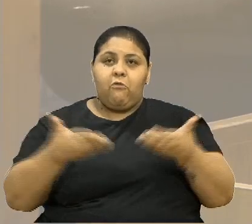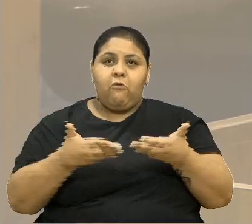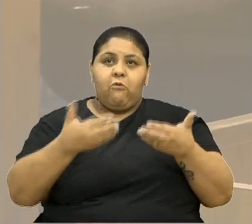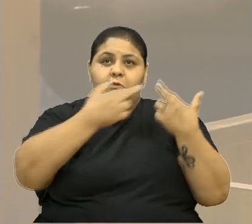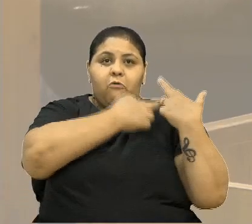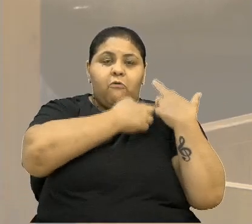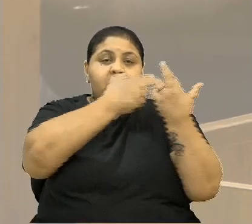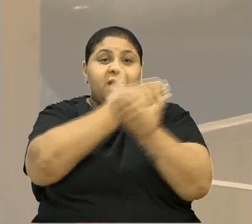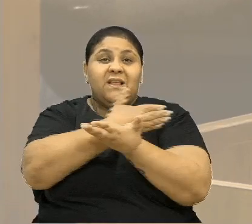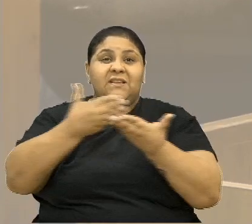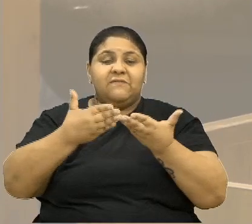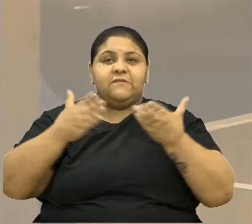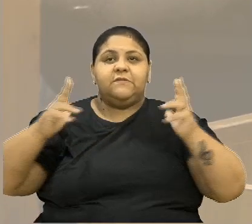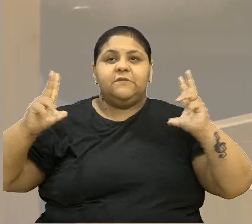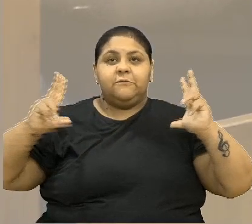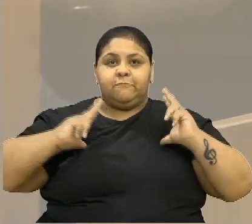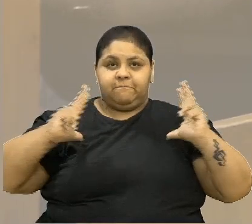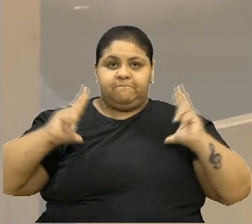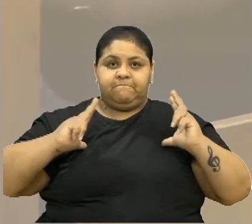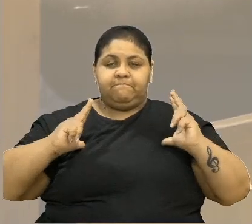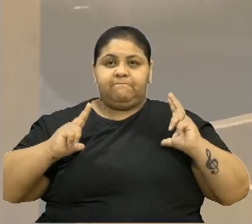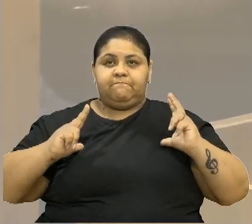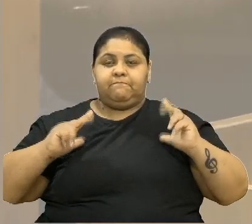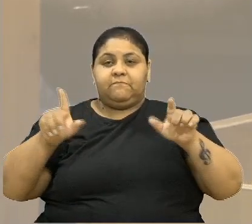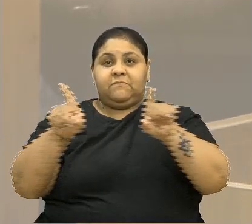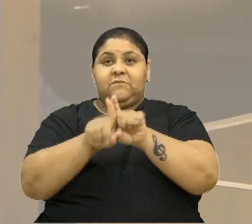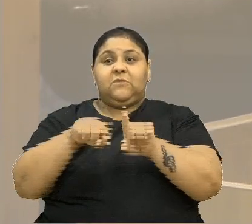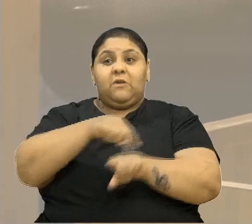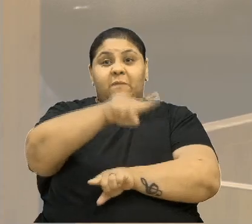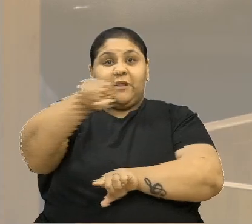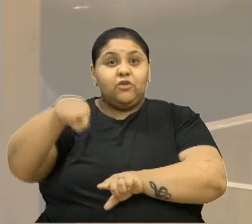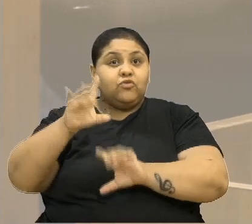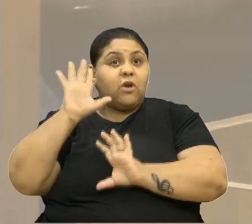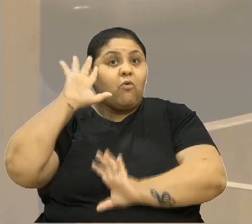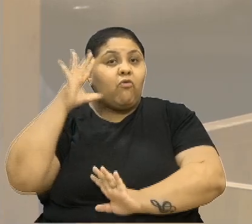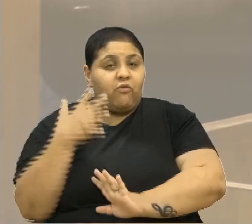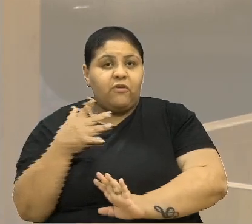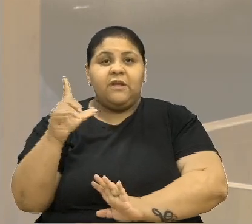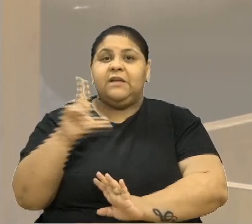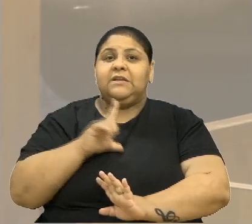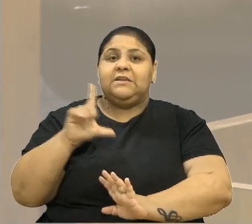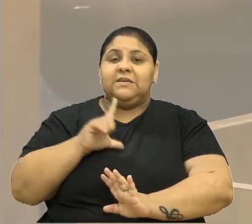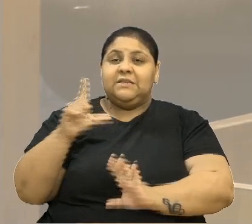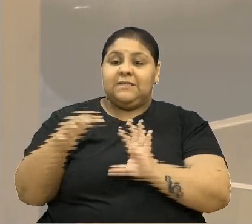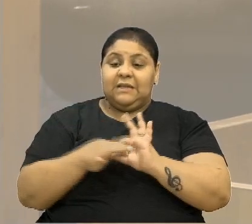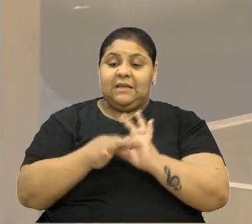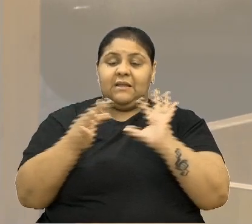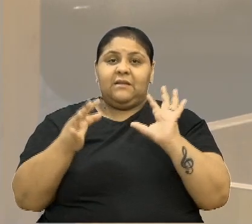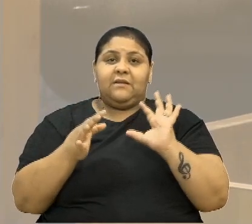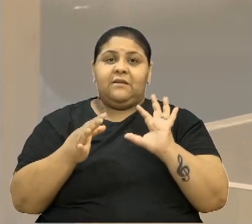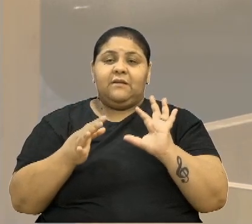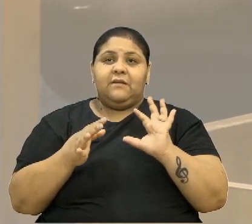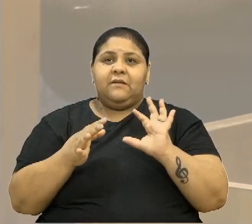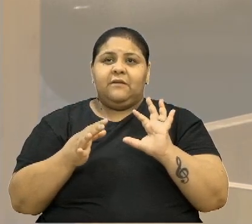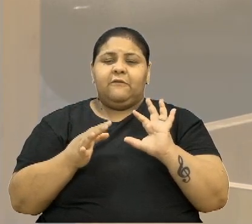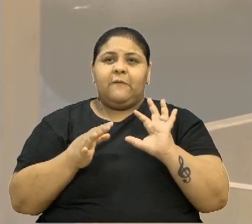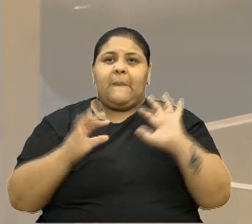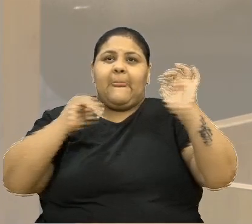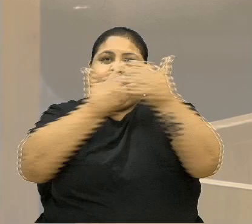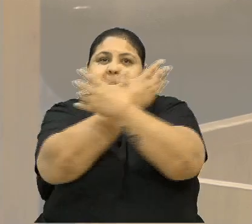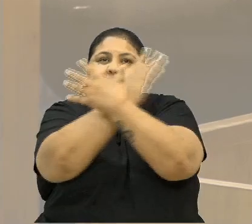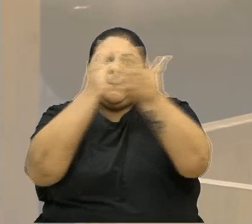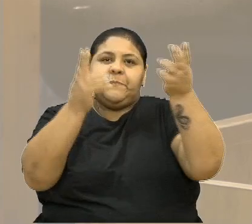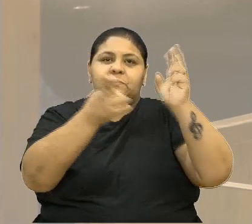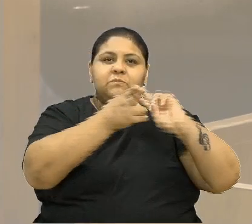da iniciativa privada. E mais do que isso, para que tudo isso aconteça, tem autorização aqui de paisagismo